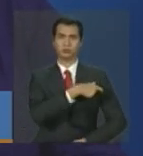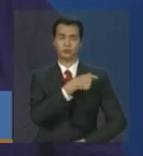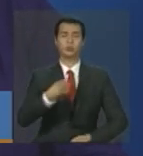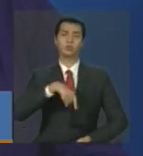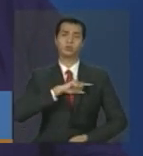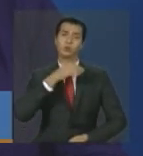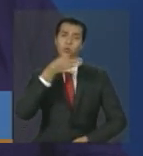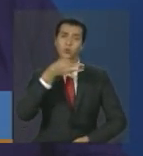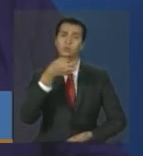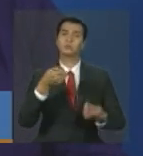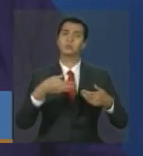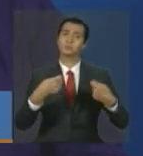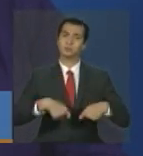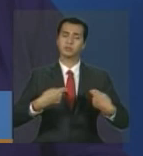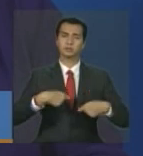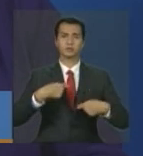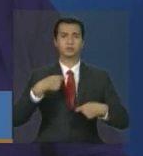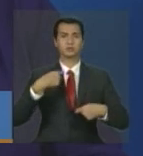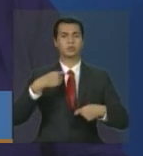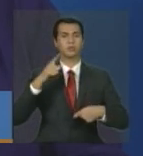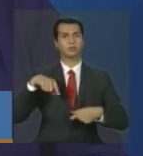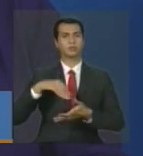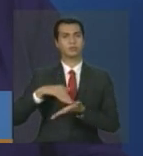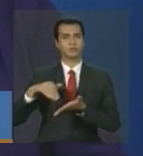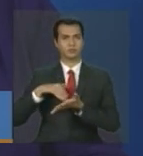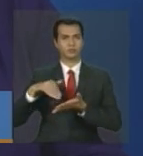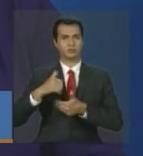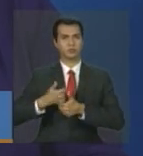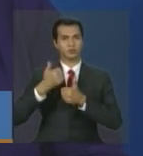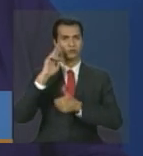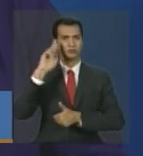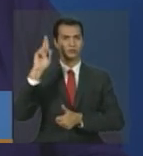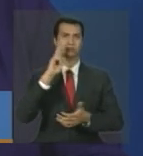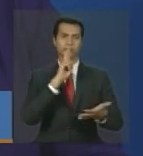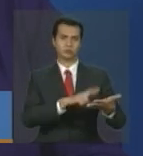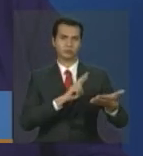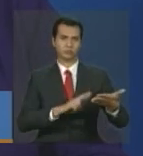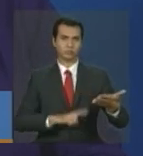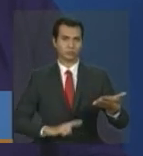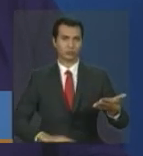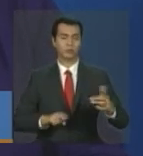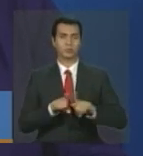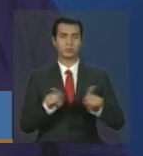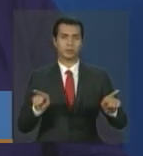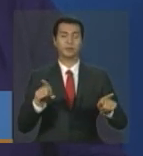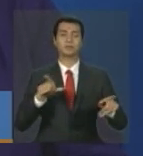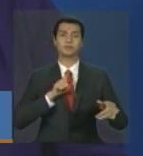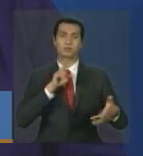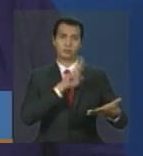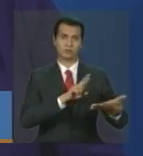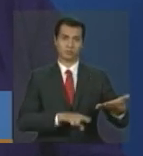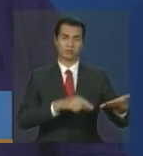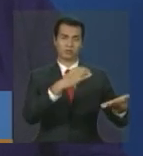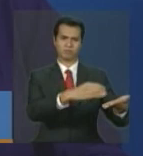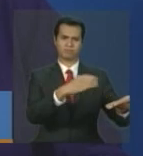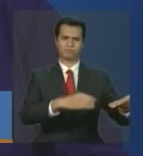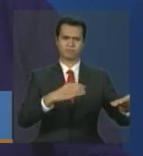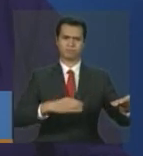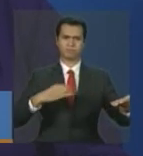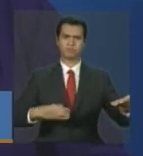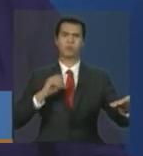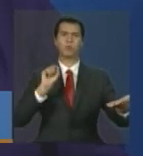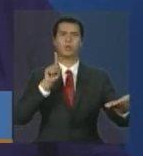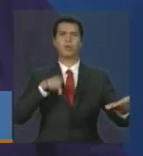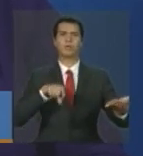próprio gestor chamando atenção que a blocos no questionar O que são informações